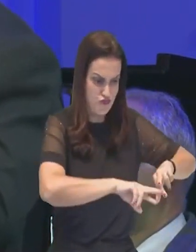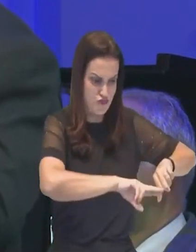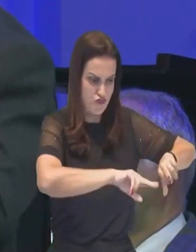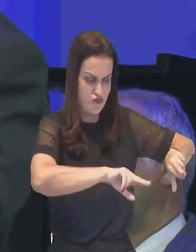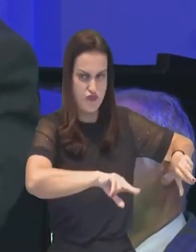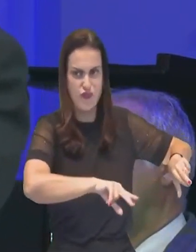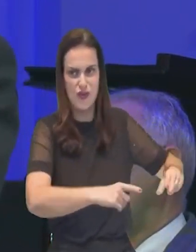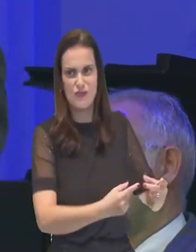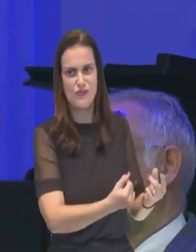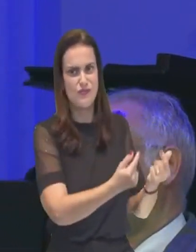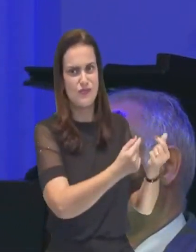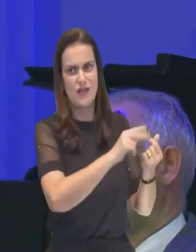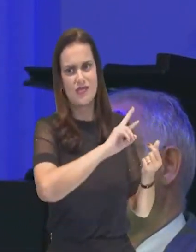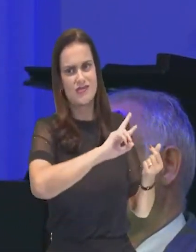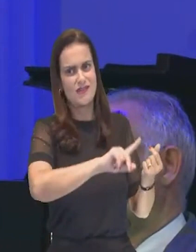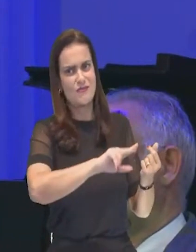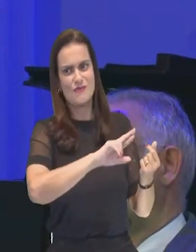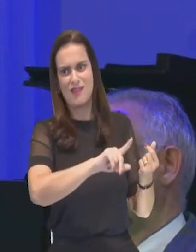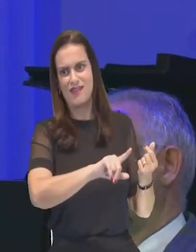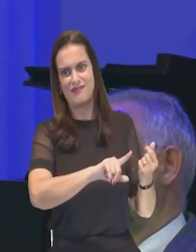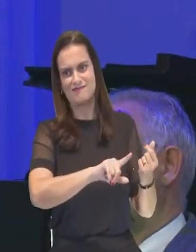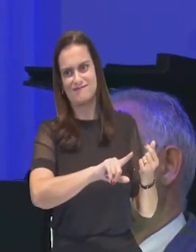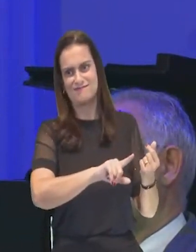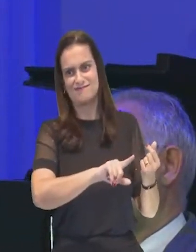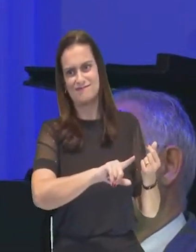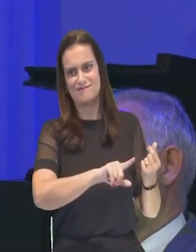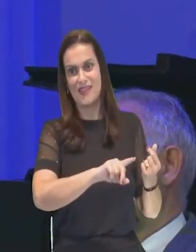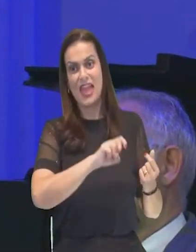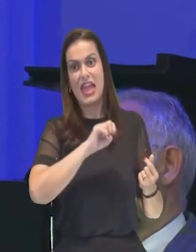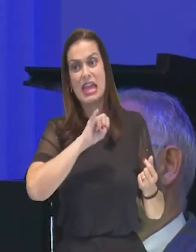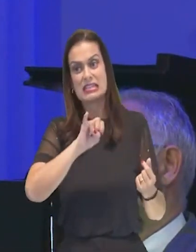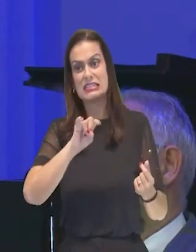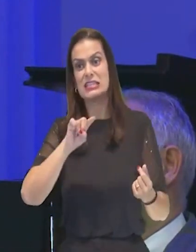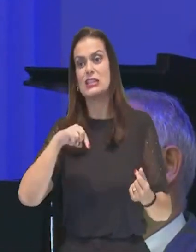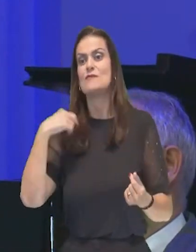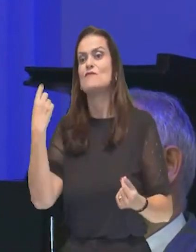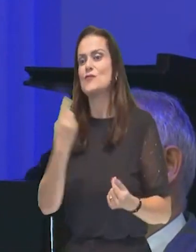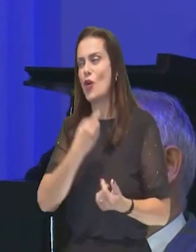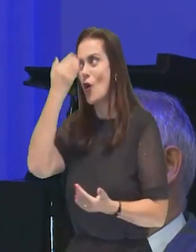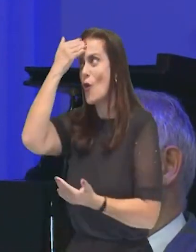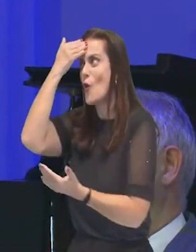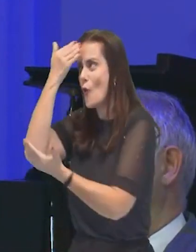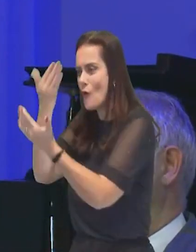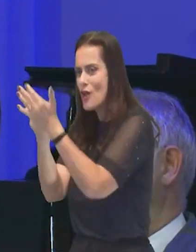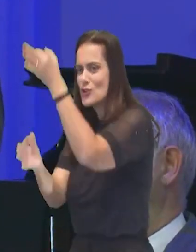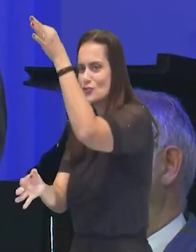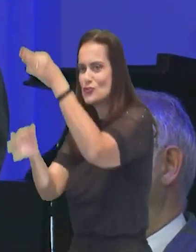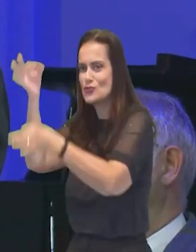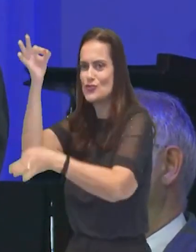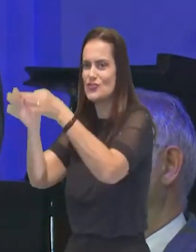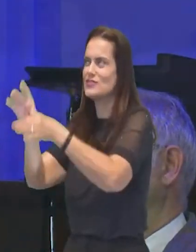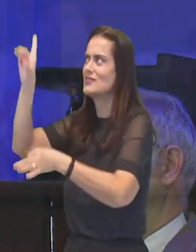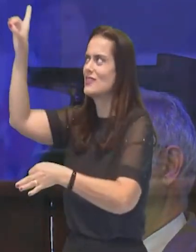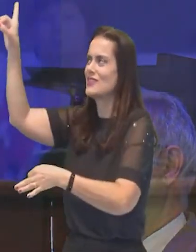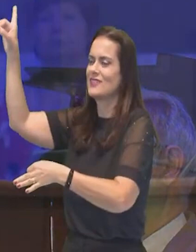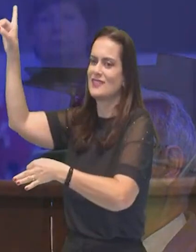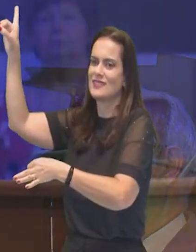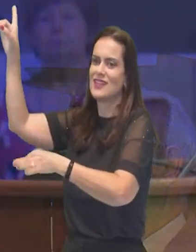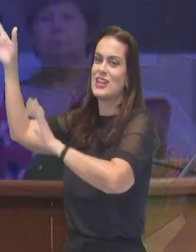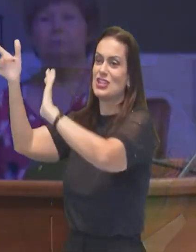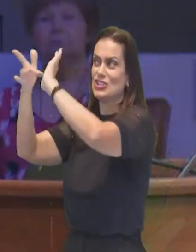tesouros tesouros terrenos, mas pela justiça de Cristo imputada em nosso